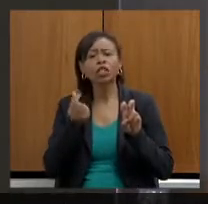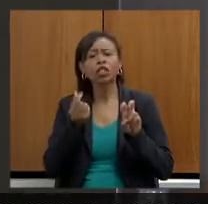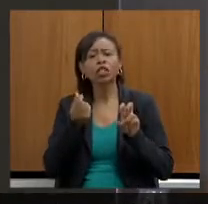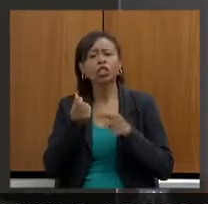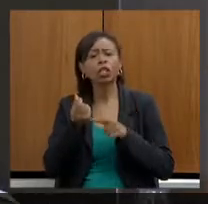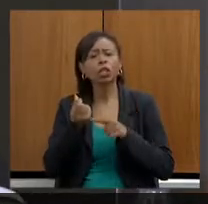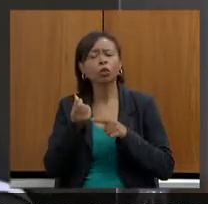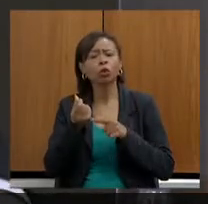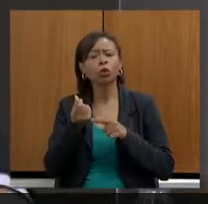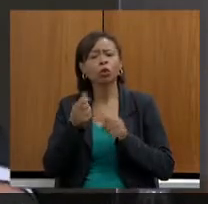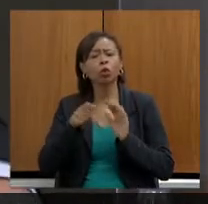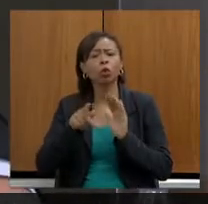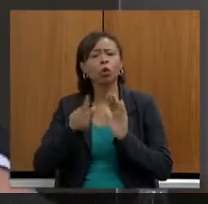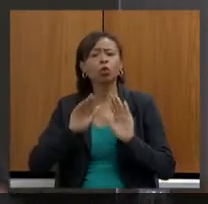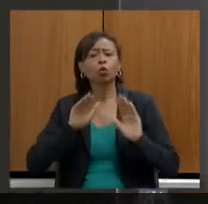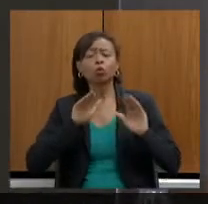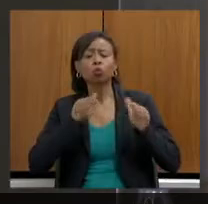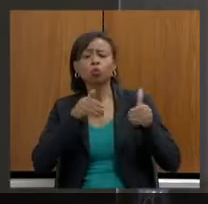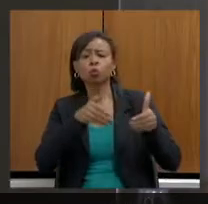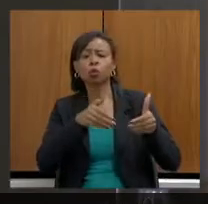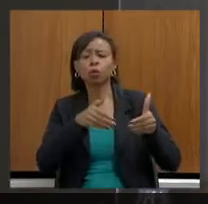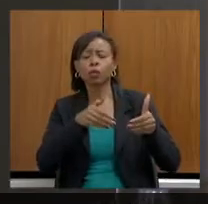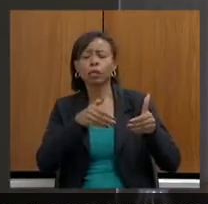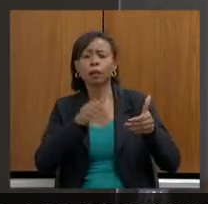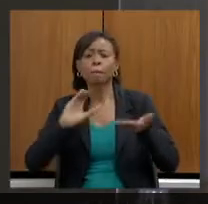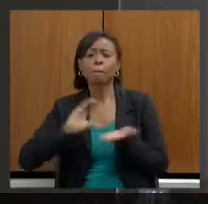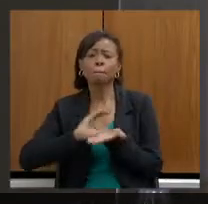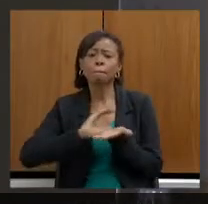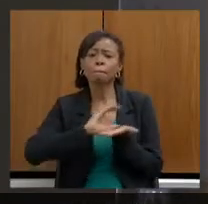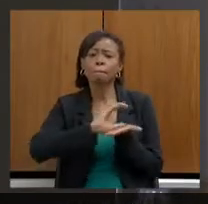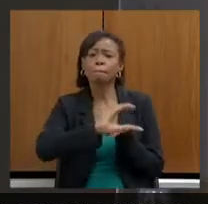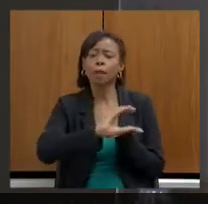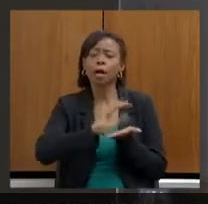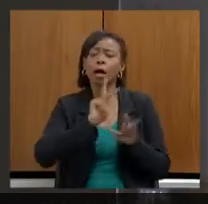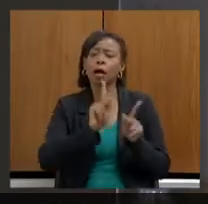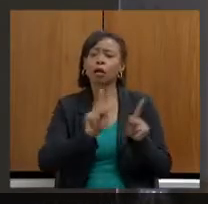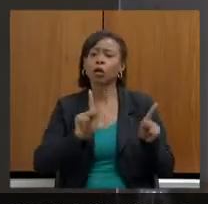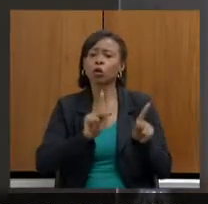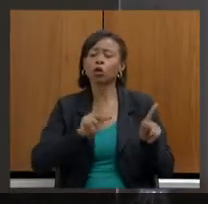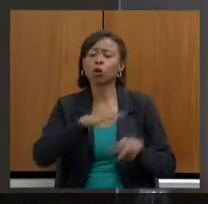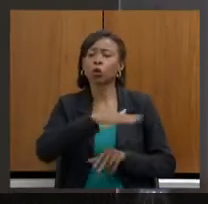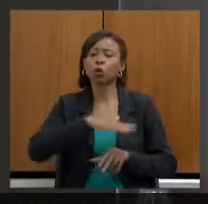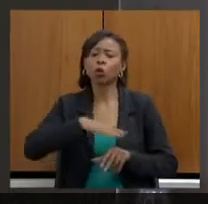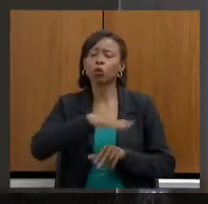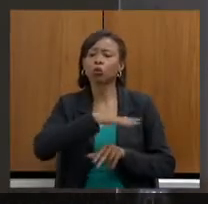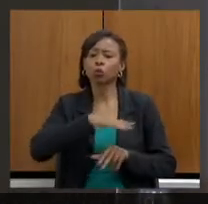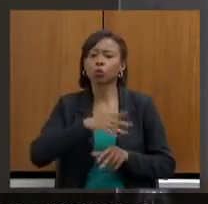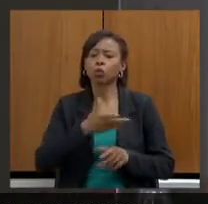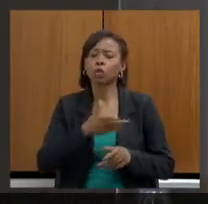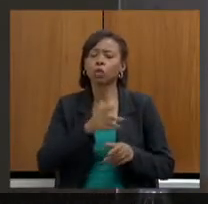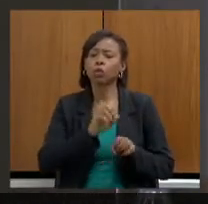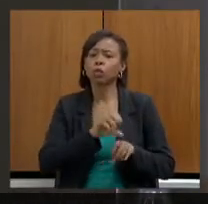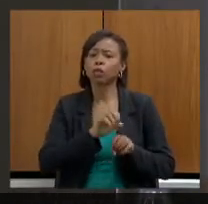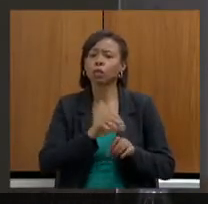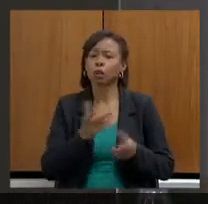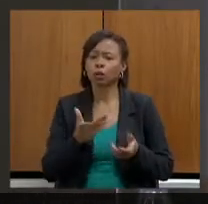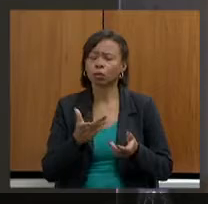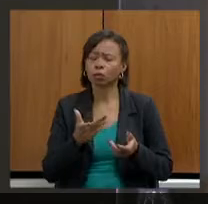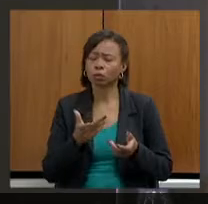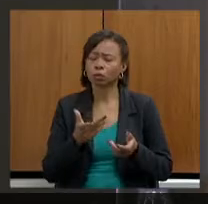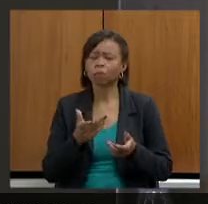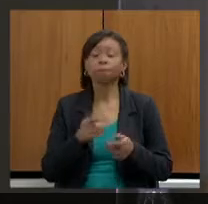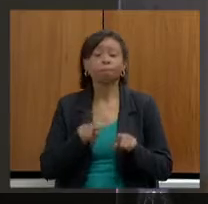né que se encontra e destinado para ser repassado aos profissionais da educação esse é o nosso entendimento